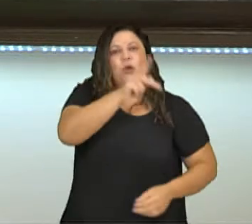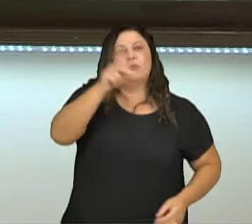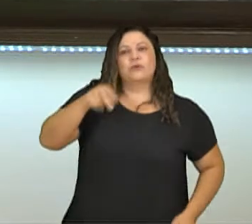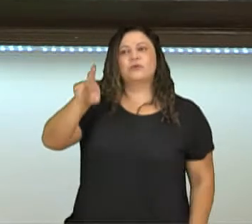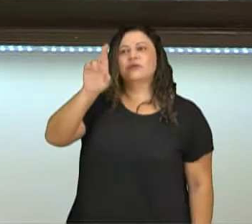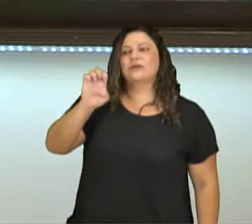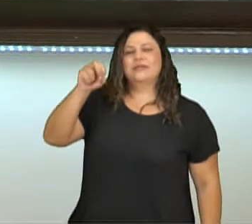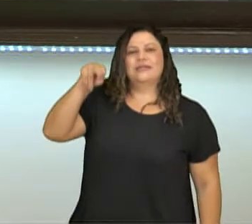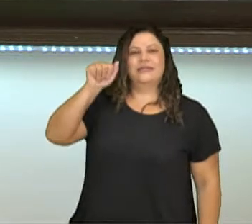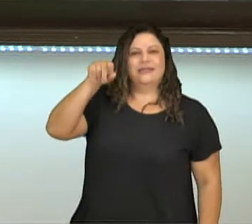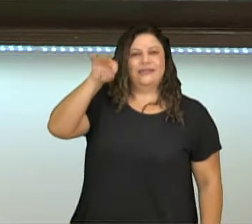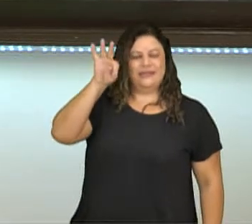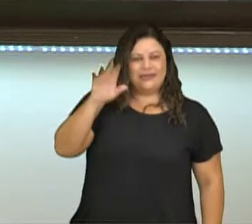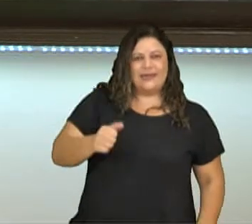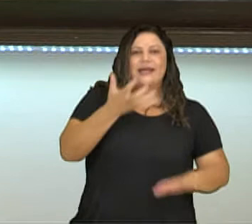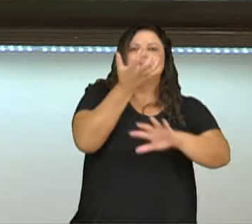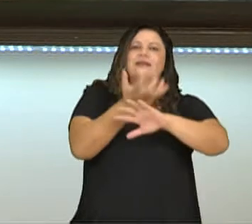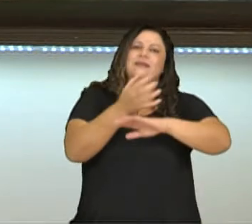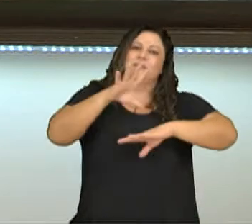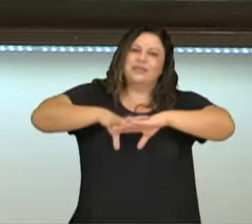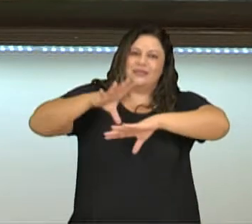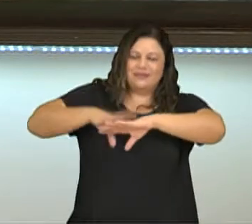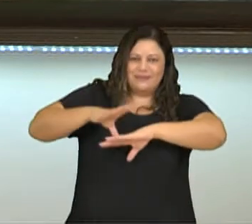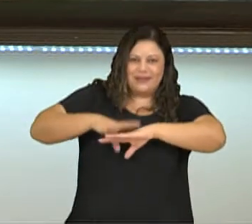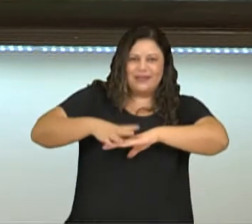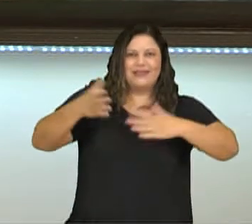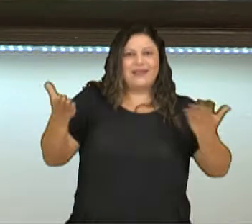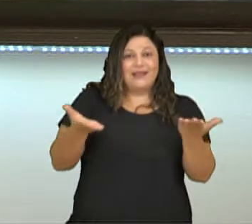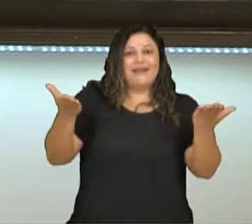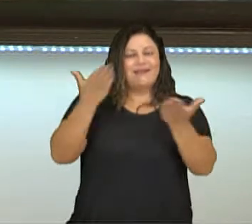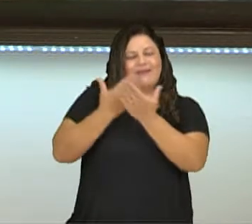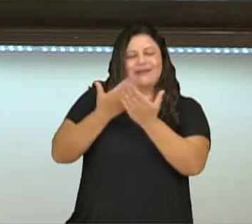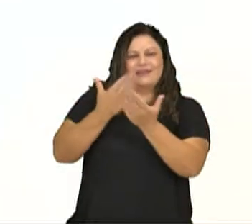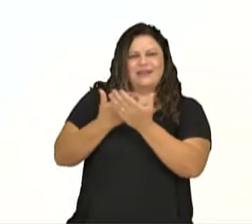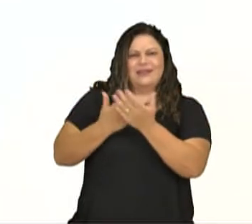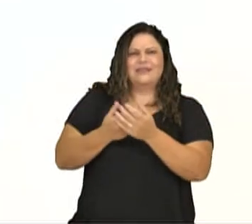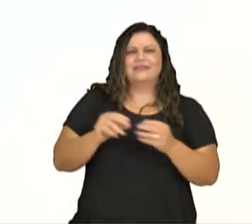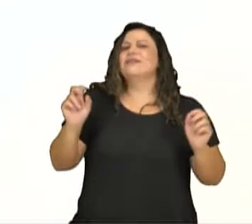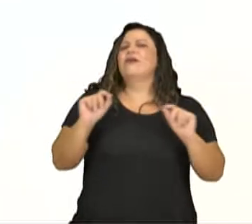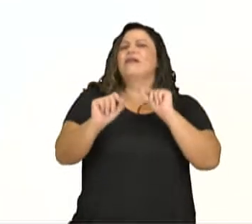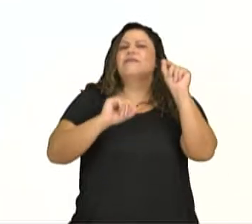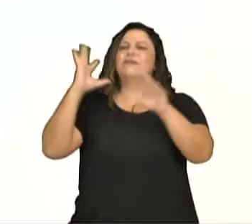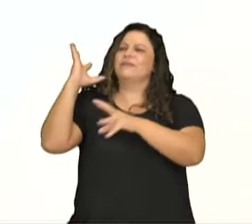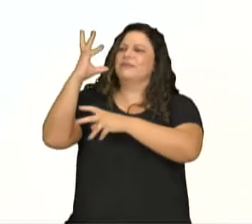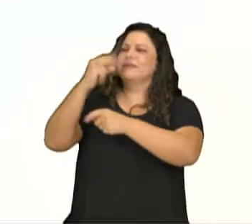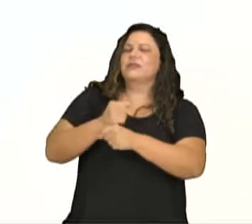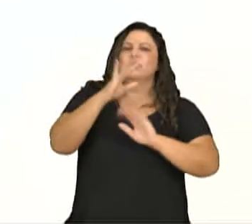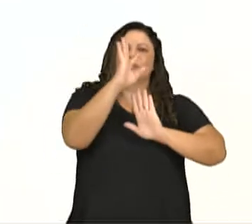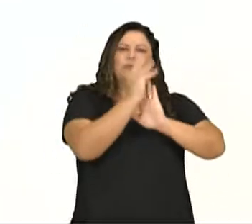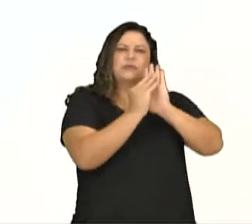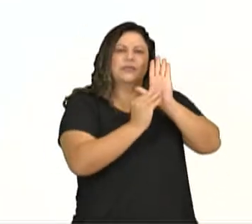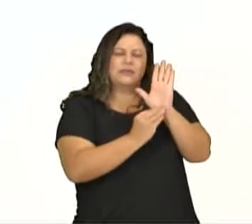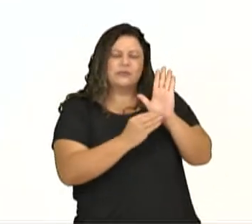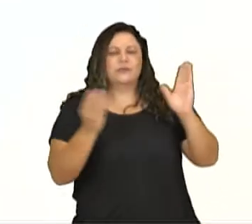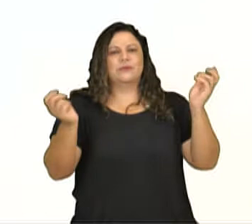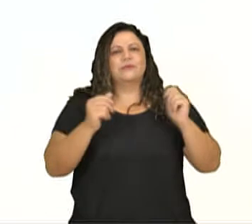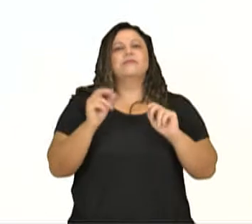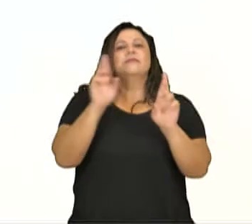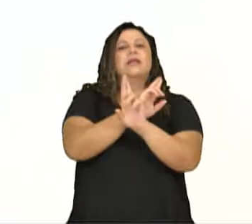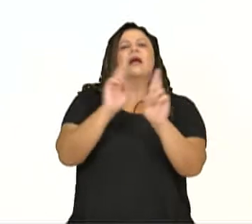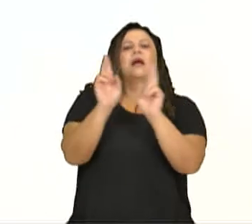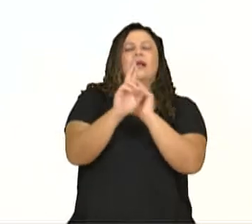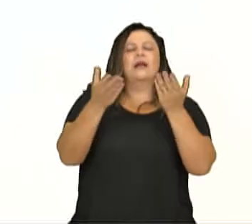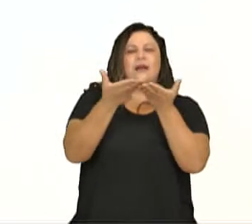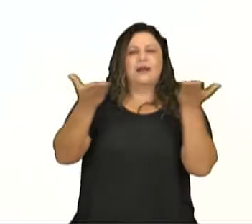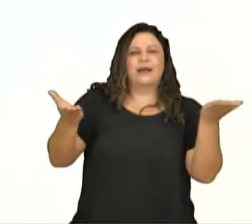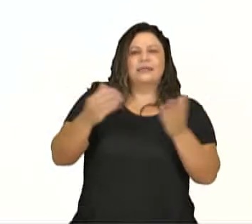professora Renata, da disciplina de Matemática, e nesta aula nós vamos fazer uma retomada de conteúdos relativos à